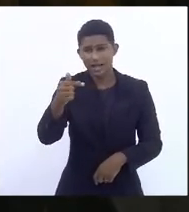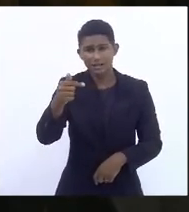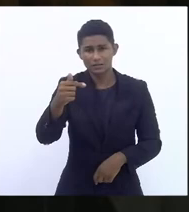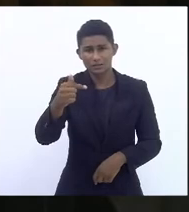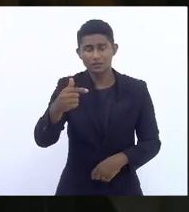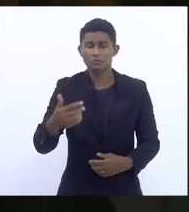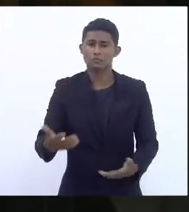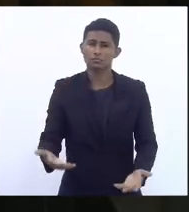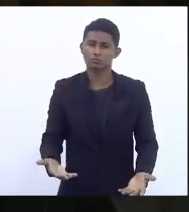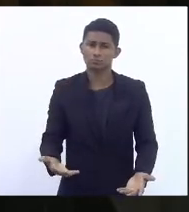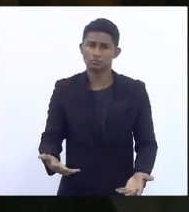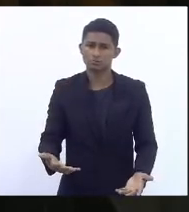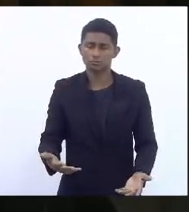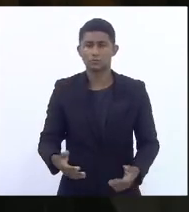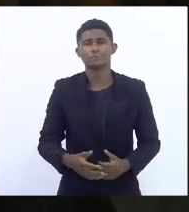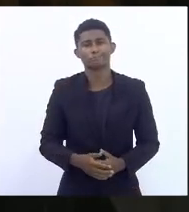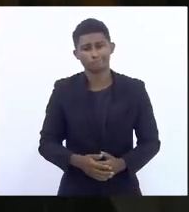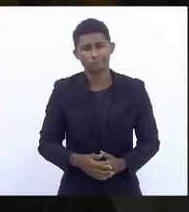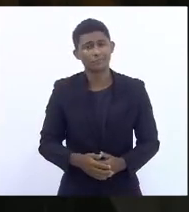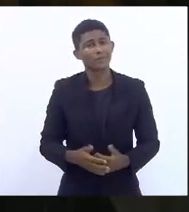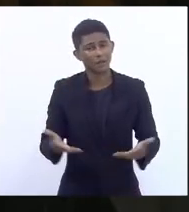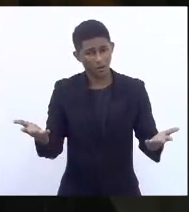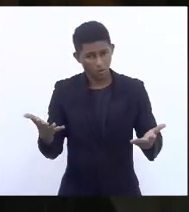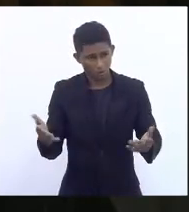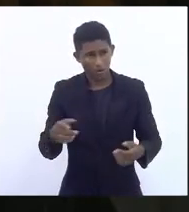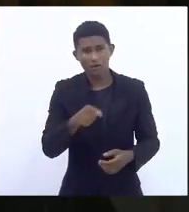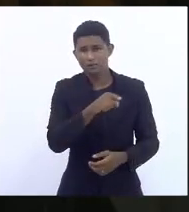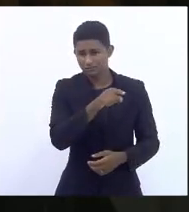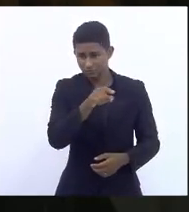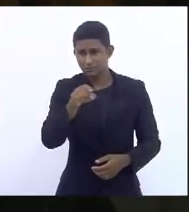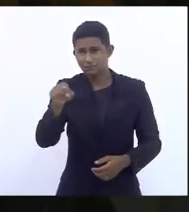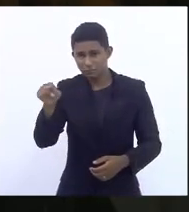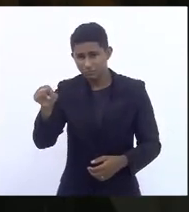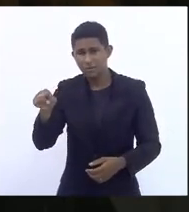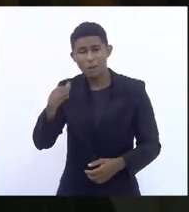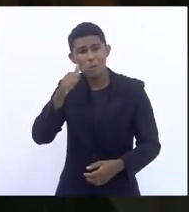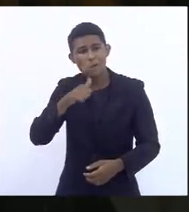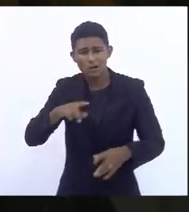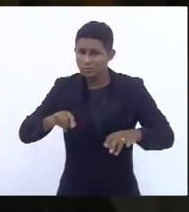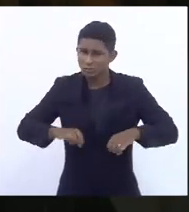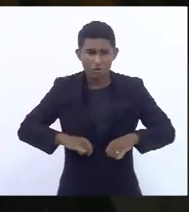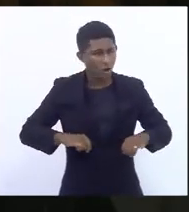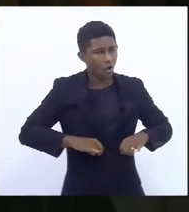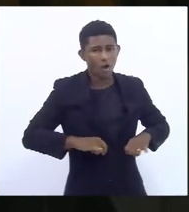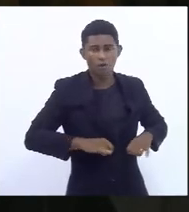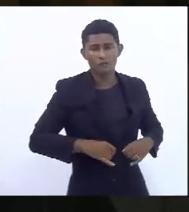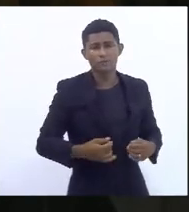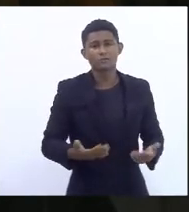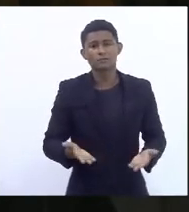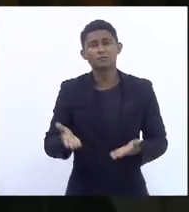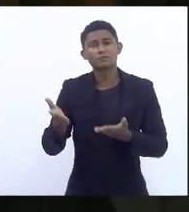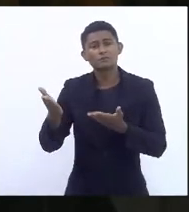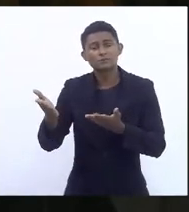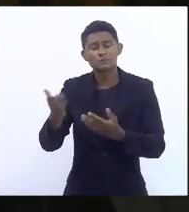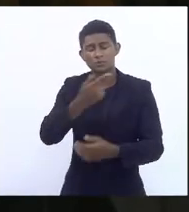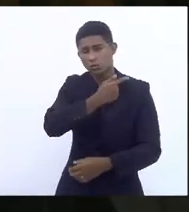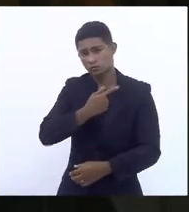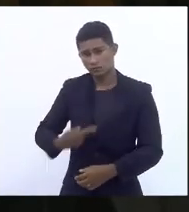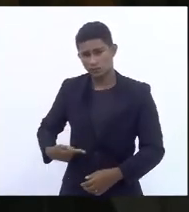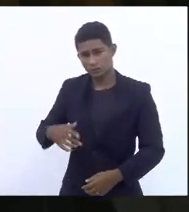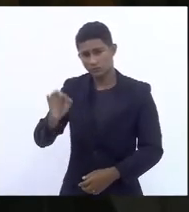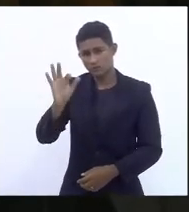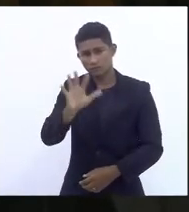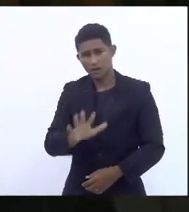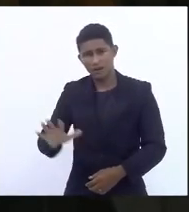recrudescimento da violência contra a mulher, e é nesse contexto que o governo federal de Jair Bolsonaro, não apenas